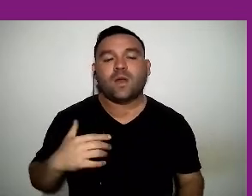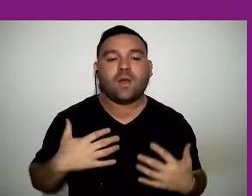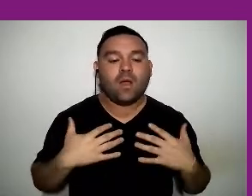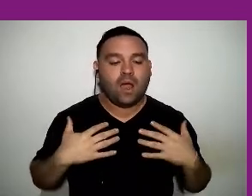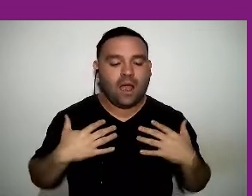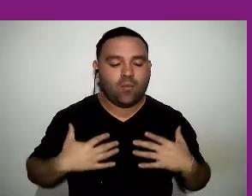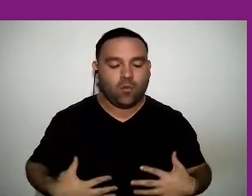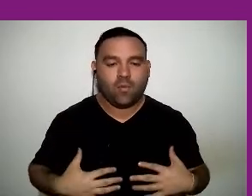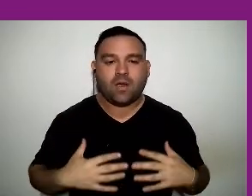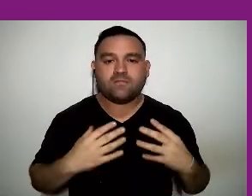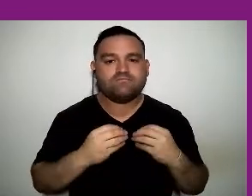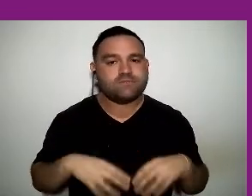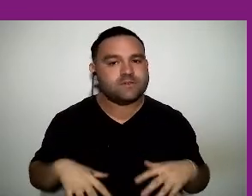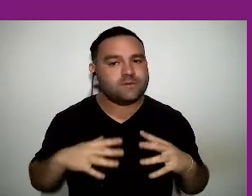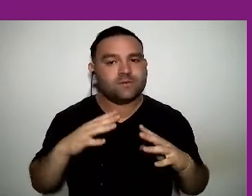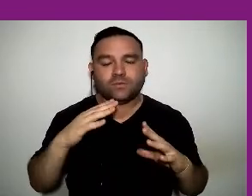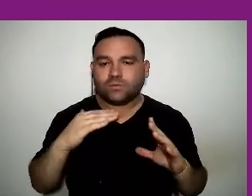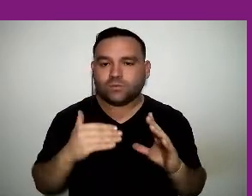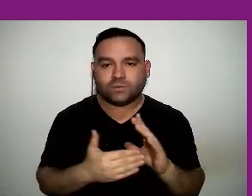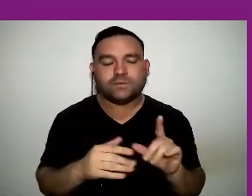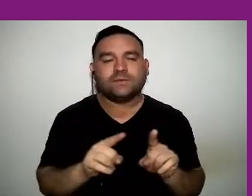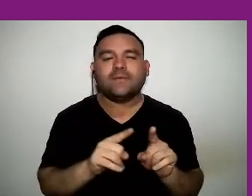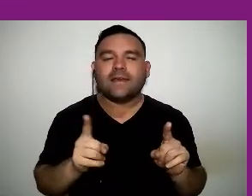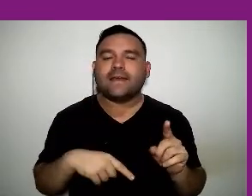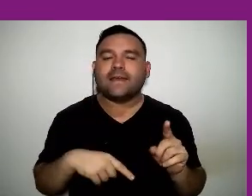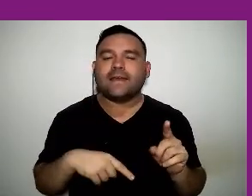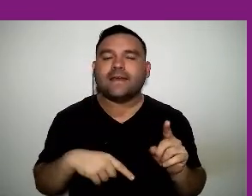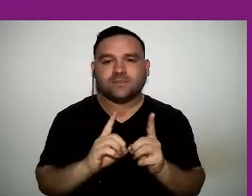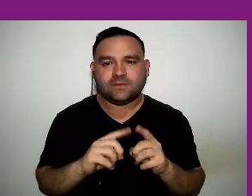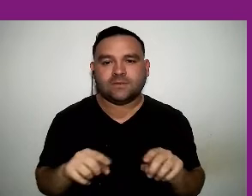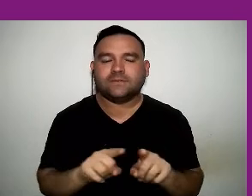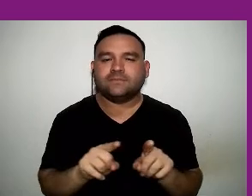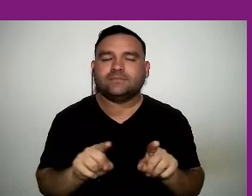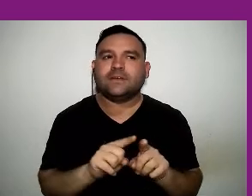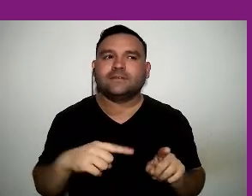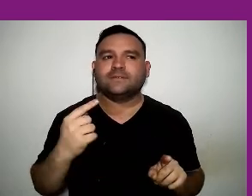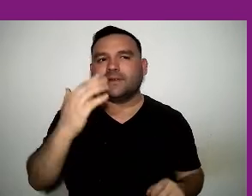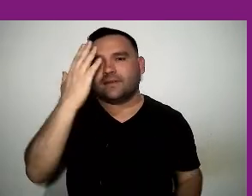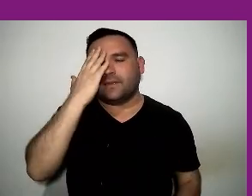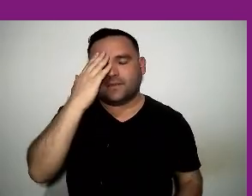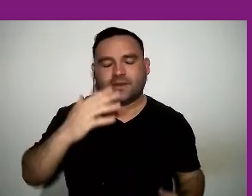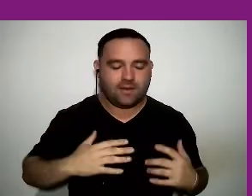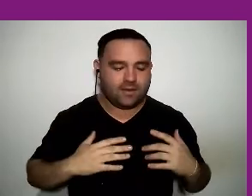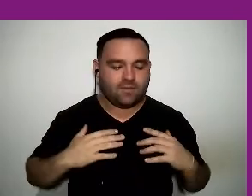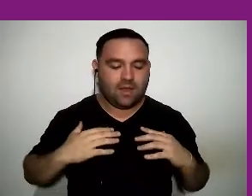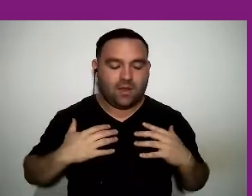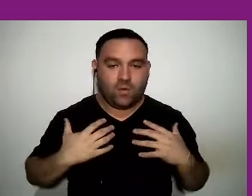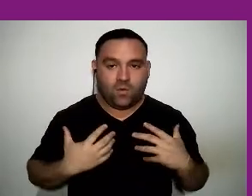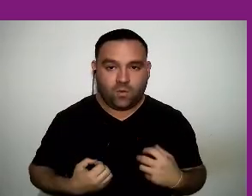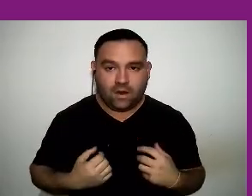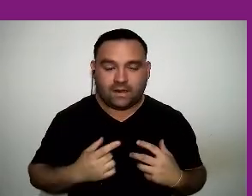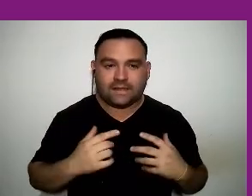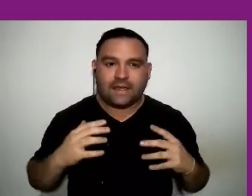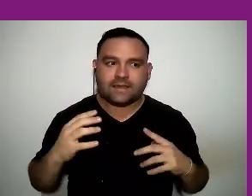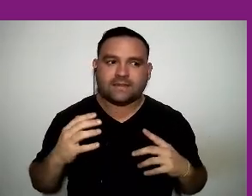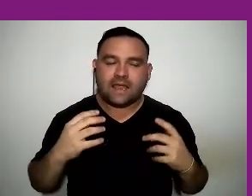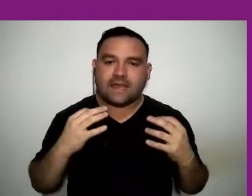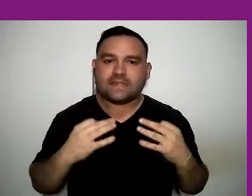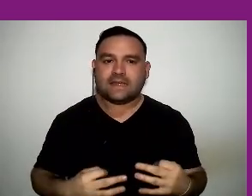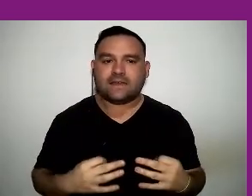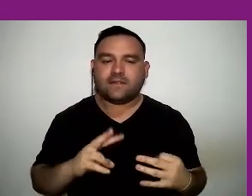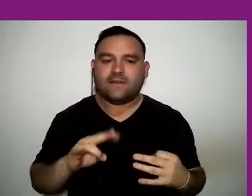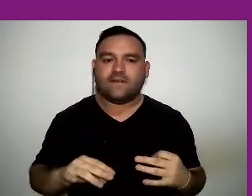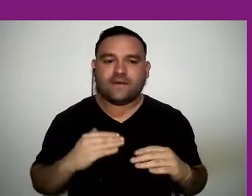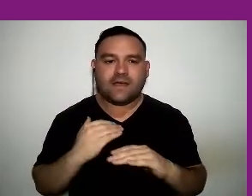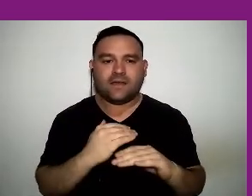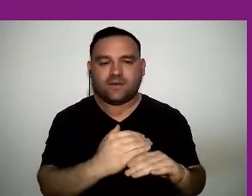acabam colapsando tudo novamente. Então é uma coisa muito dinâmica, mas a gente sabe que esse pulmão tem uma pressão ideal, que ele vai ficar homogêneo e